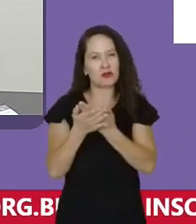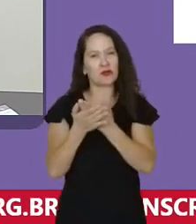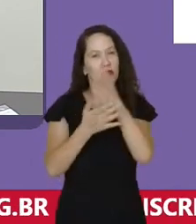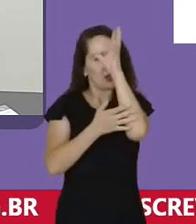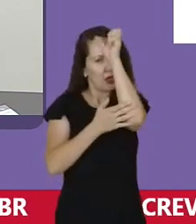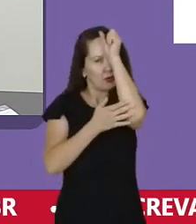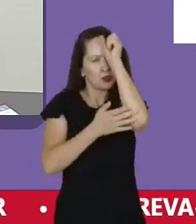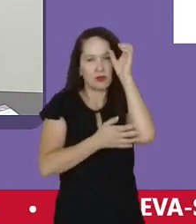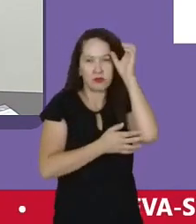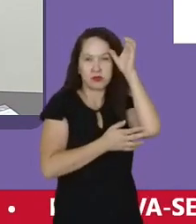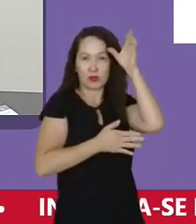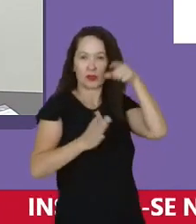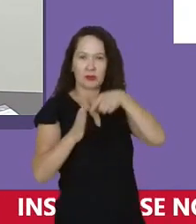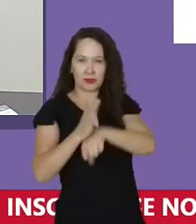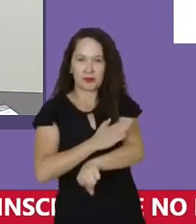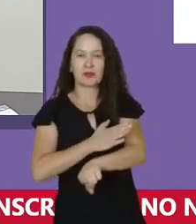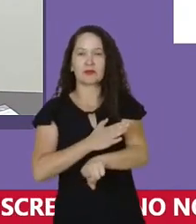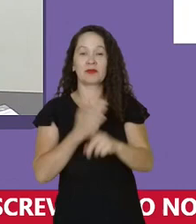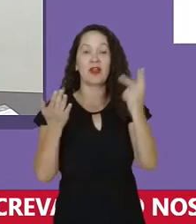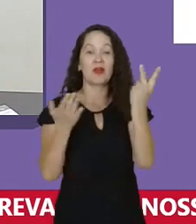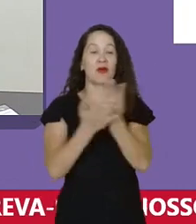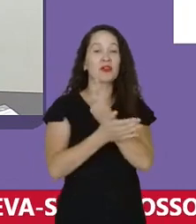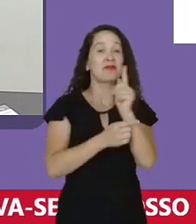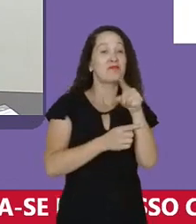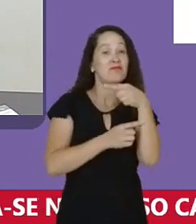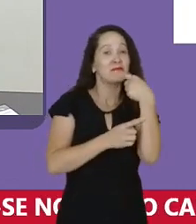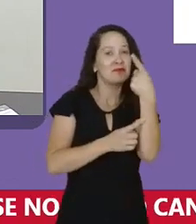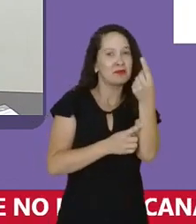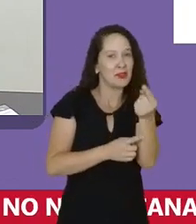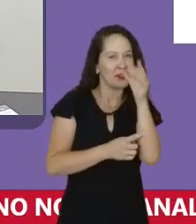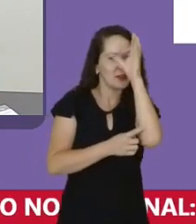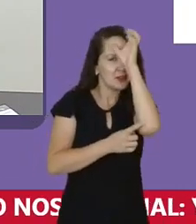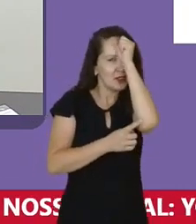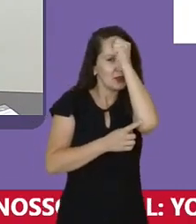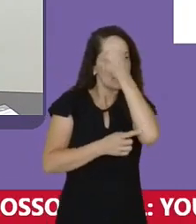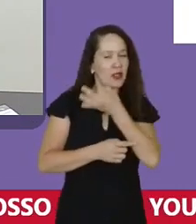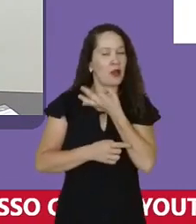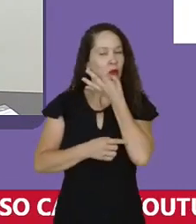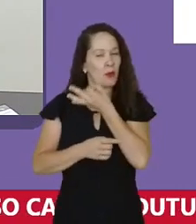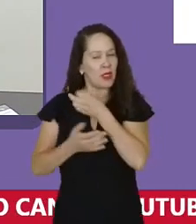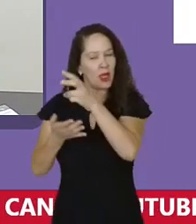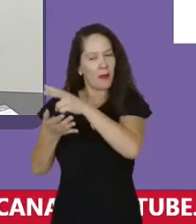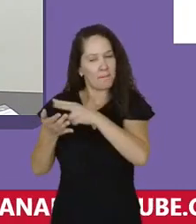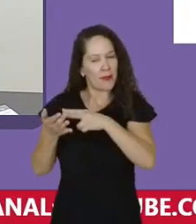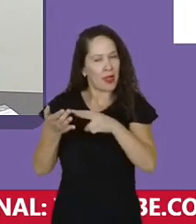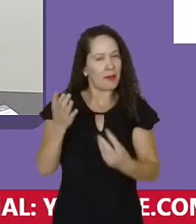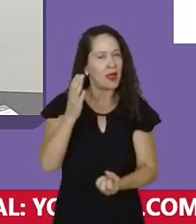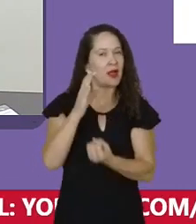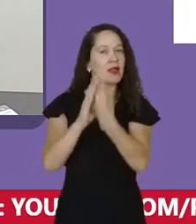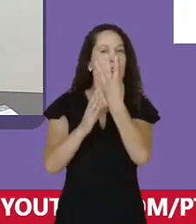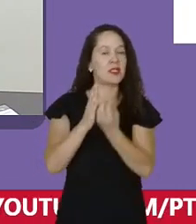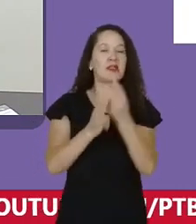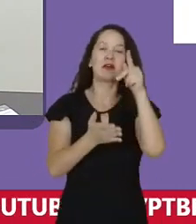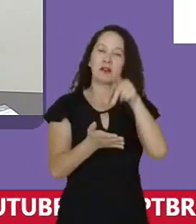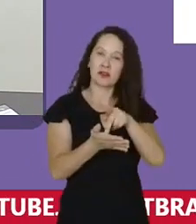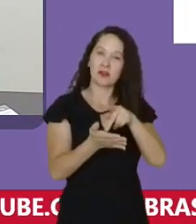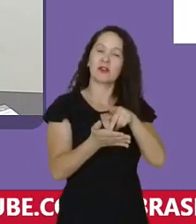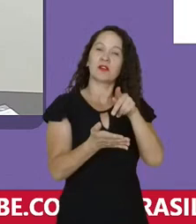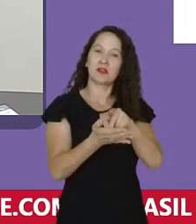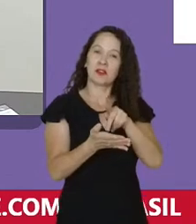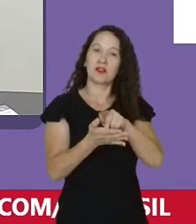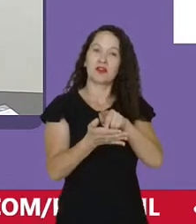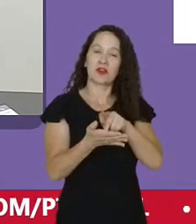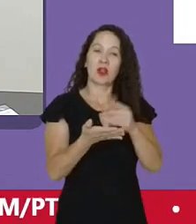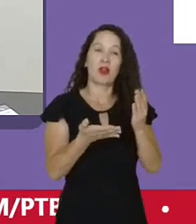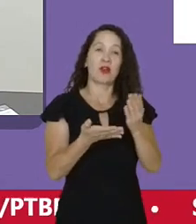o que está acontecendo, para a partir daí contra-argumentar e reproduzir de forma